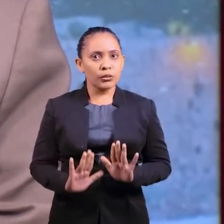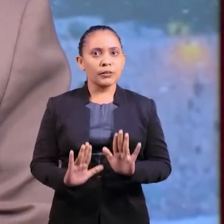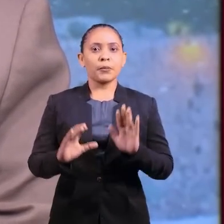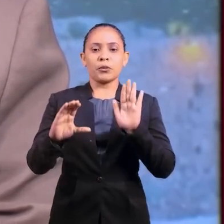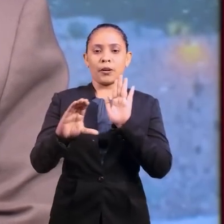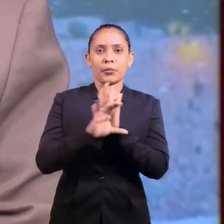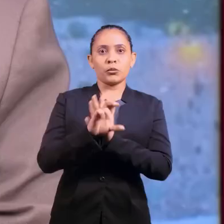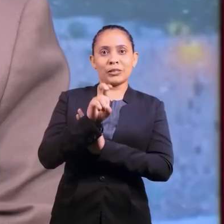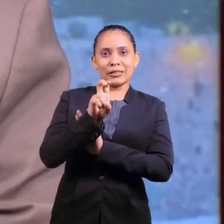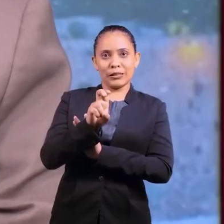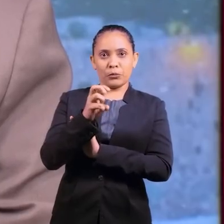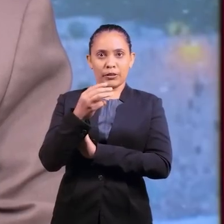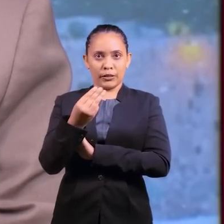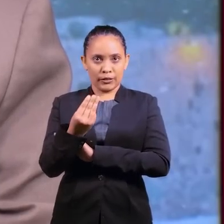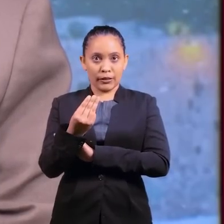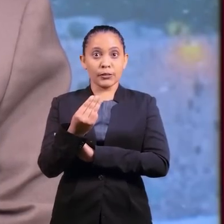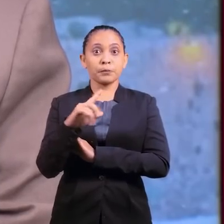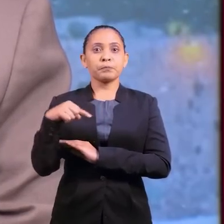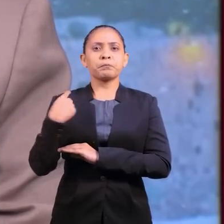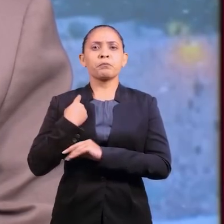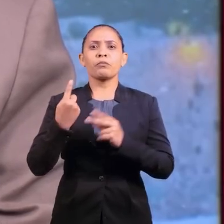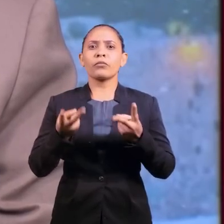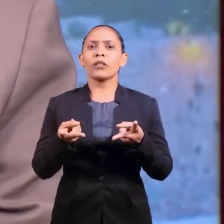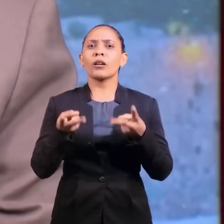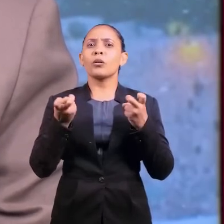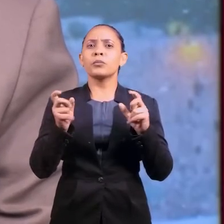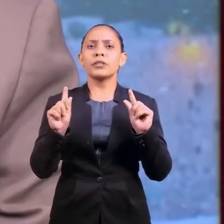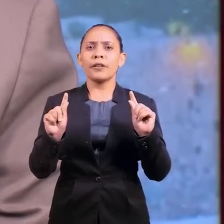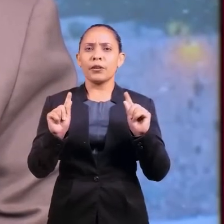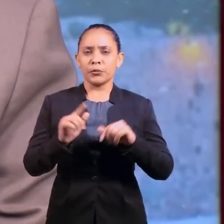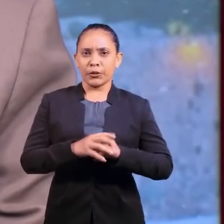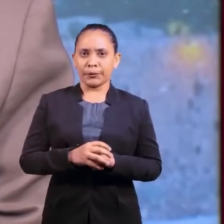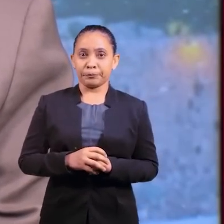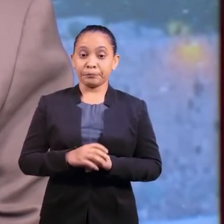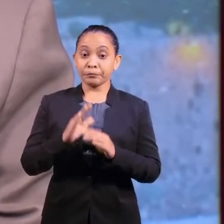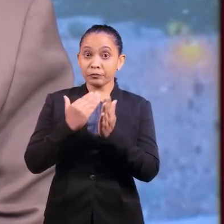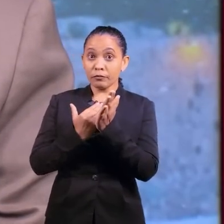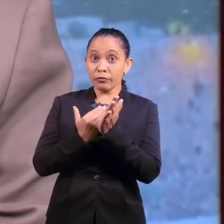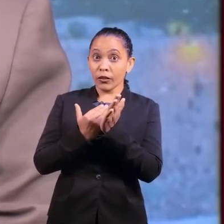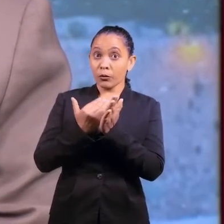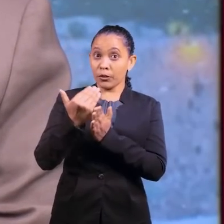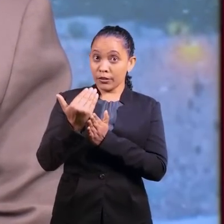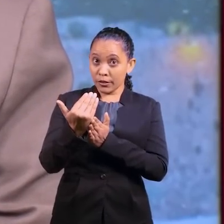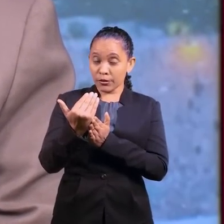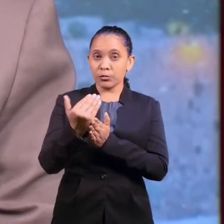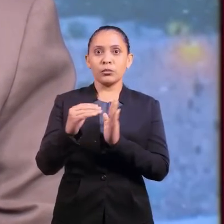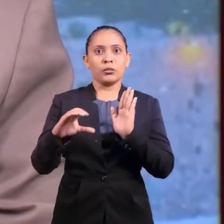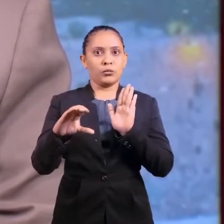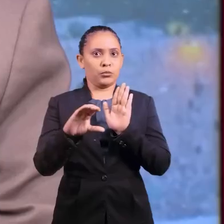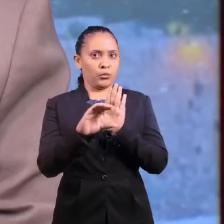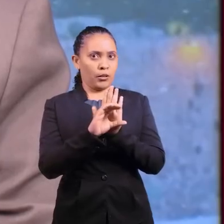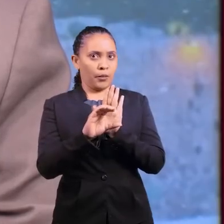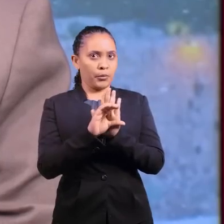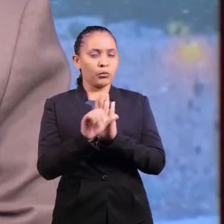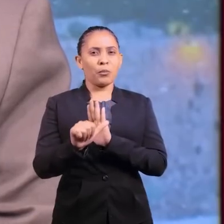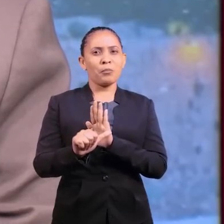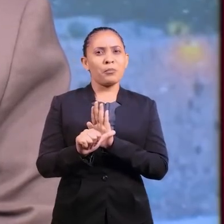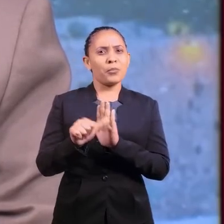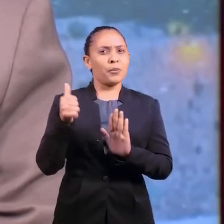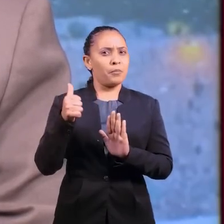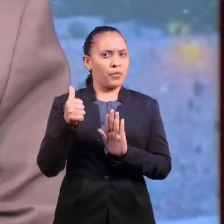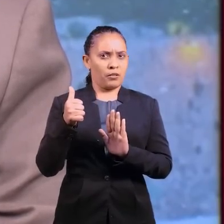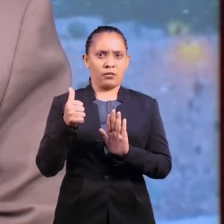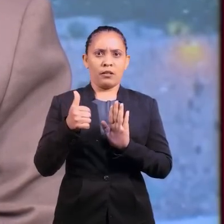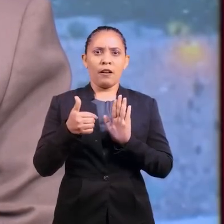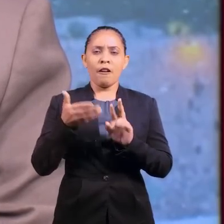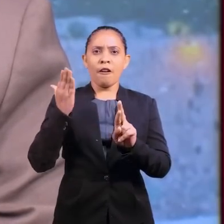capítulo 53, nós observamos que o início desse capítulo, ou seja, a primeira colocação